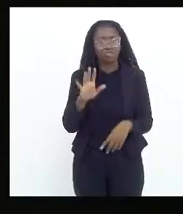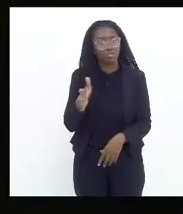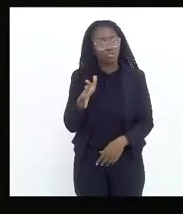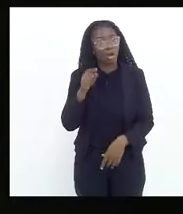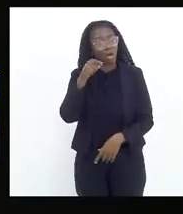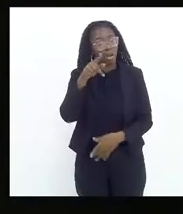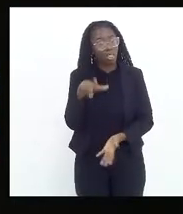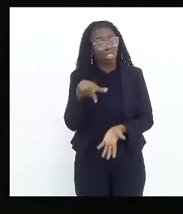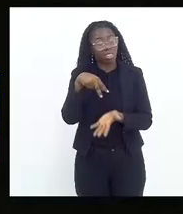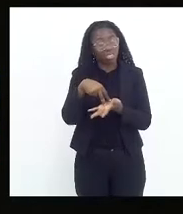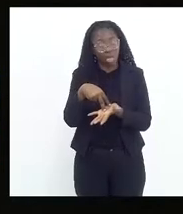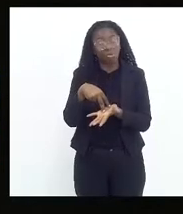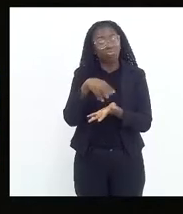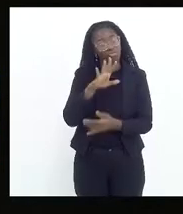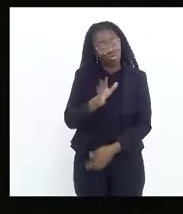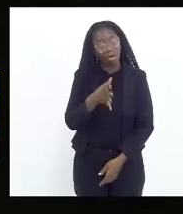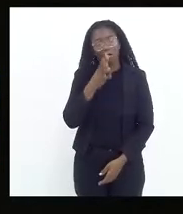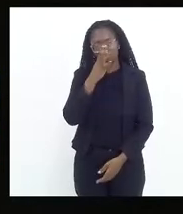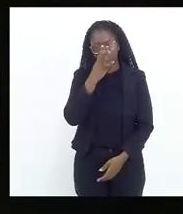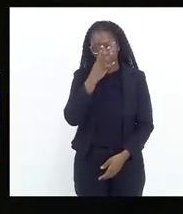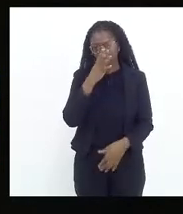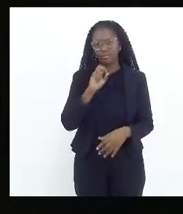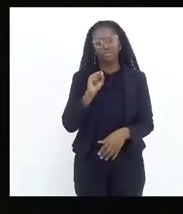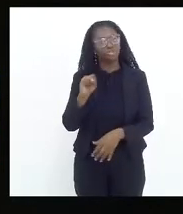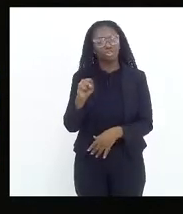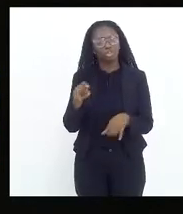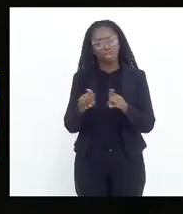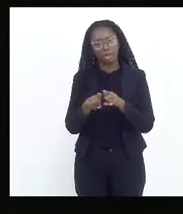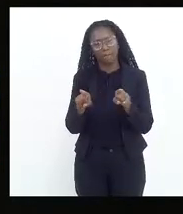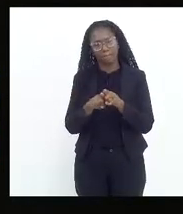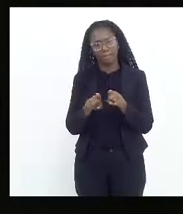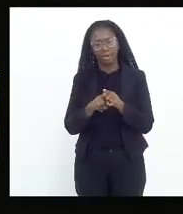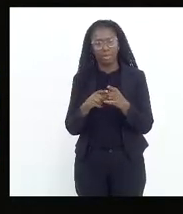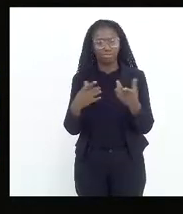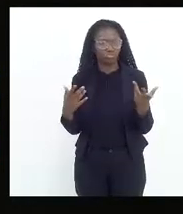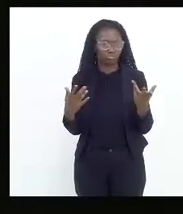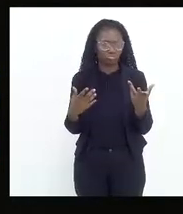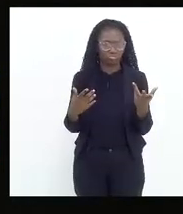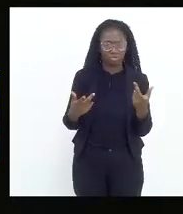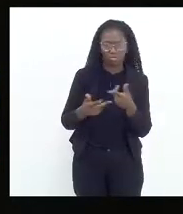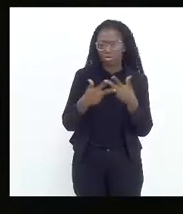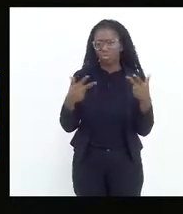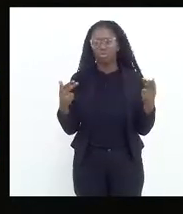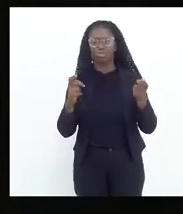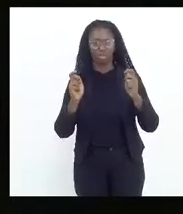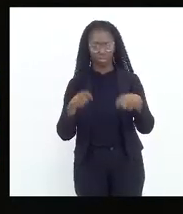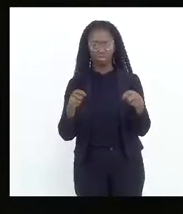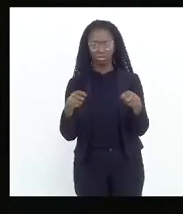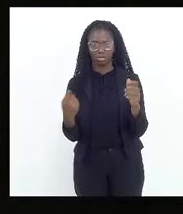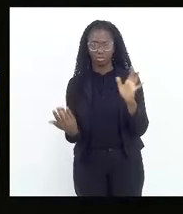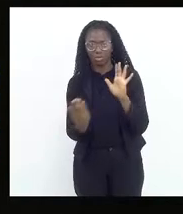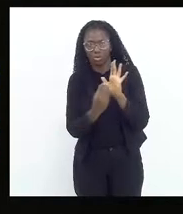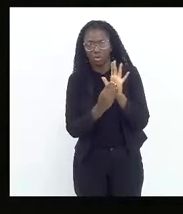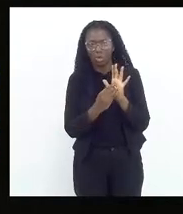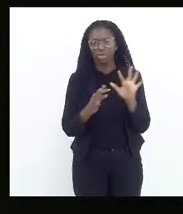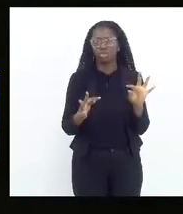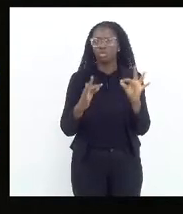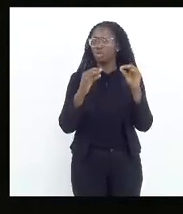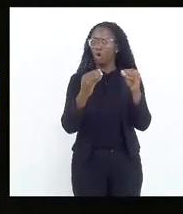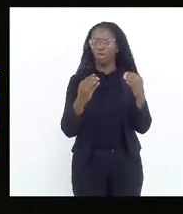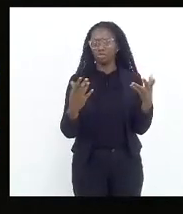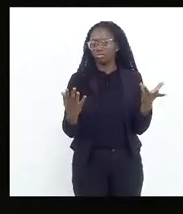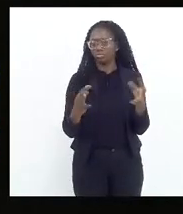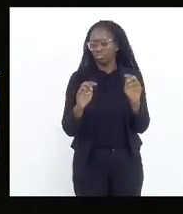na maternidade, se é um protocolo que pode ser implementado em todas